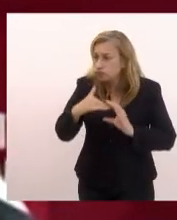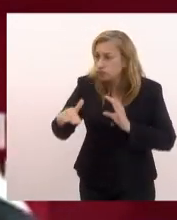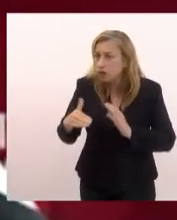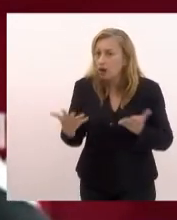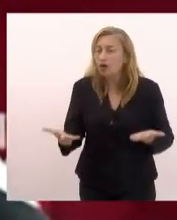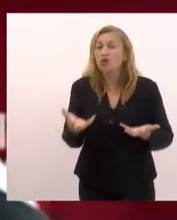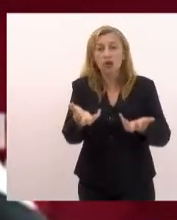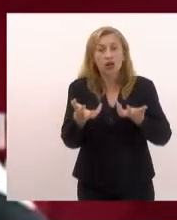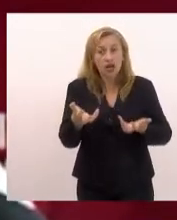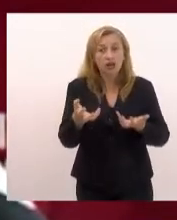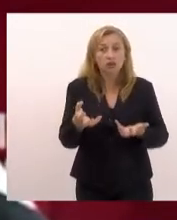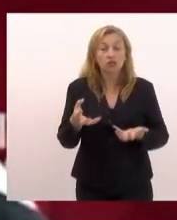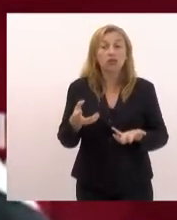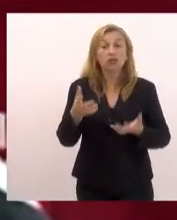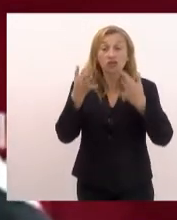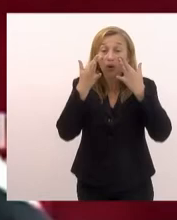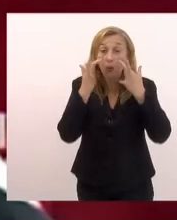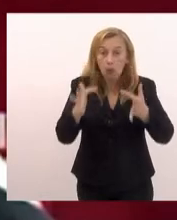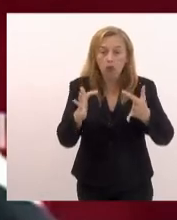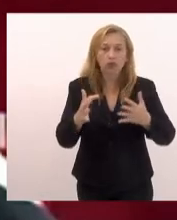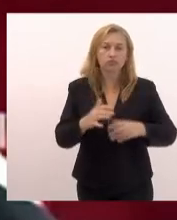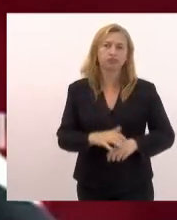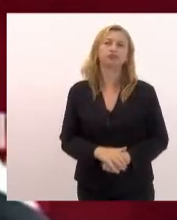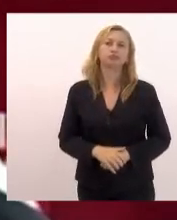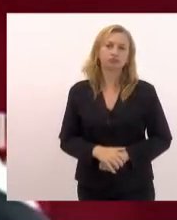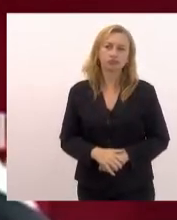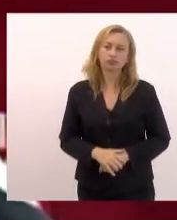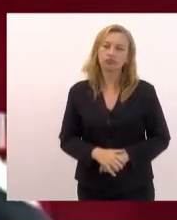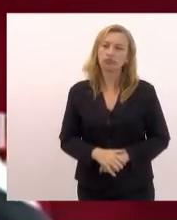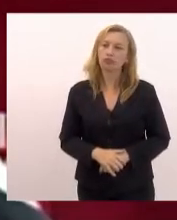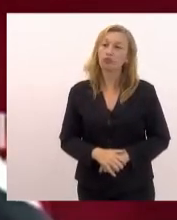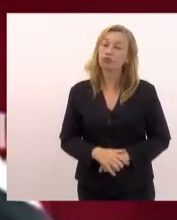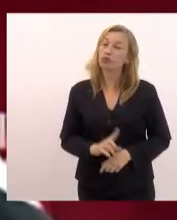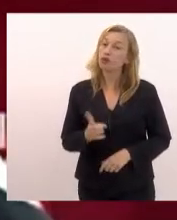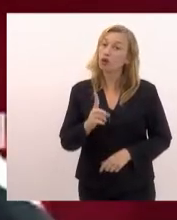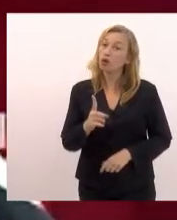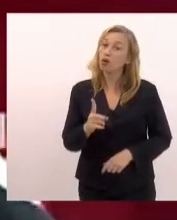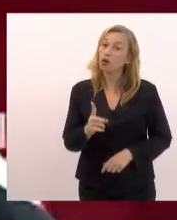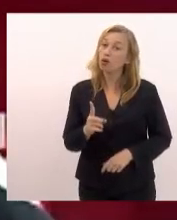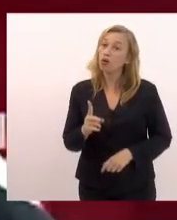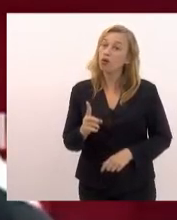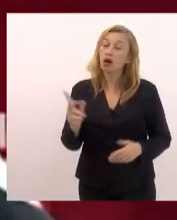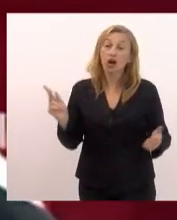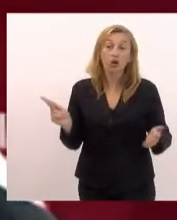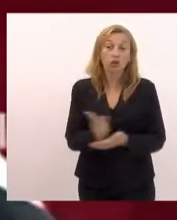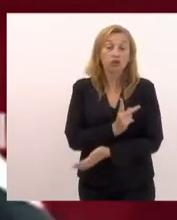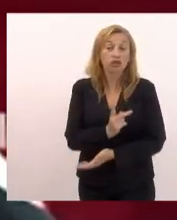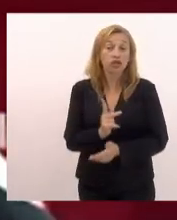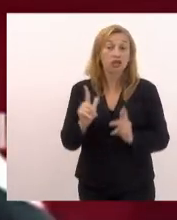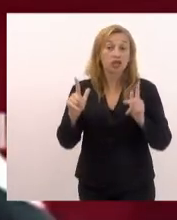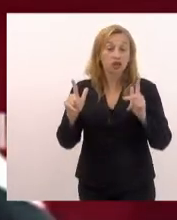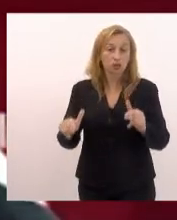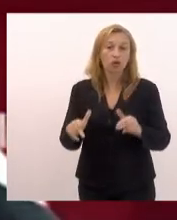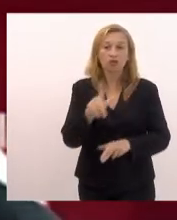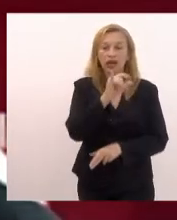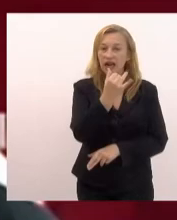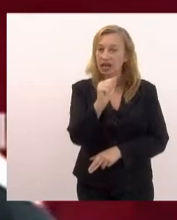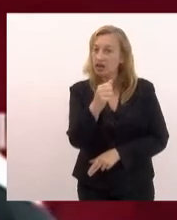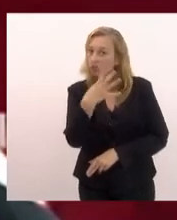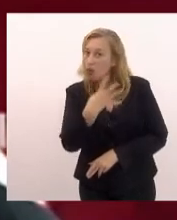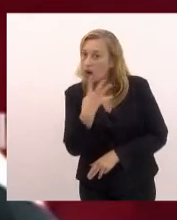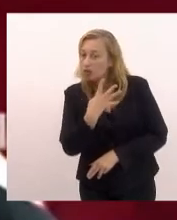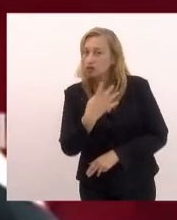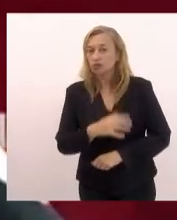quero só deixar esse alerta aqui, para que a gente não reviva aqui é o que aconteceu com a linha 4, que a